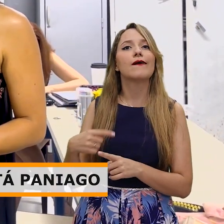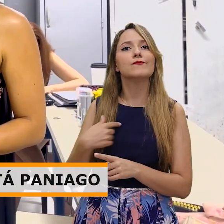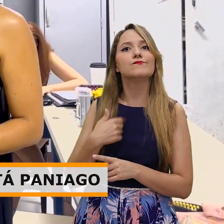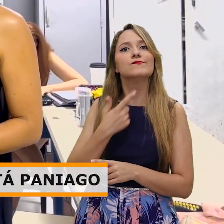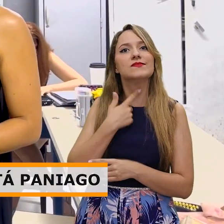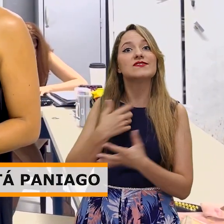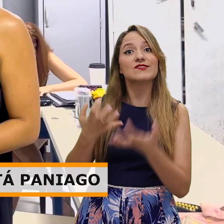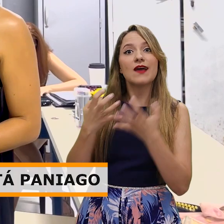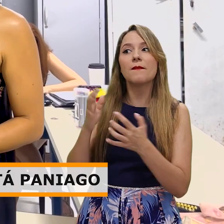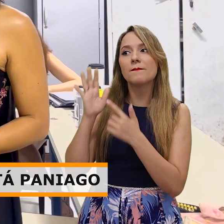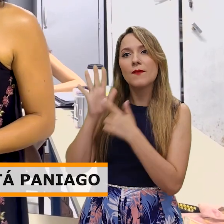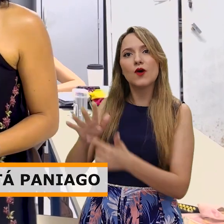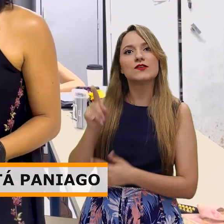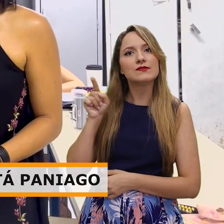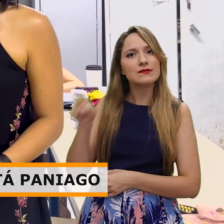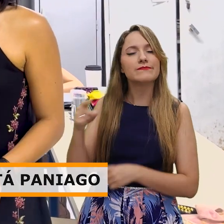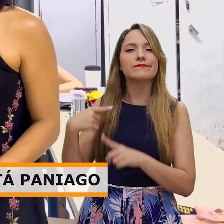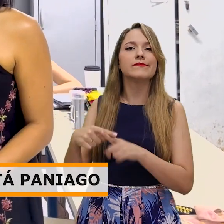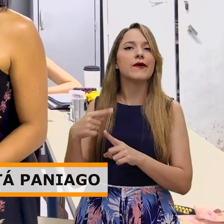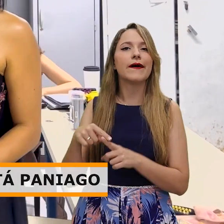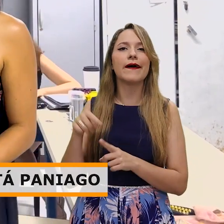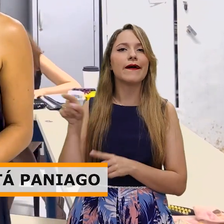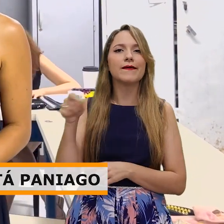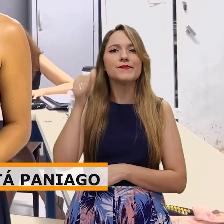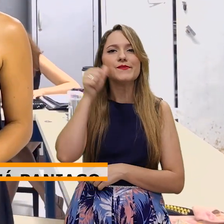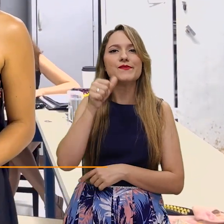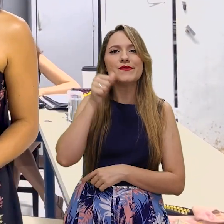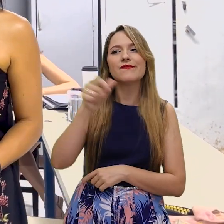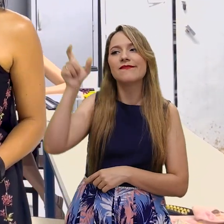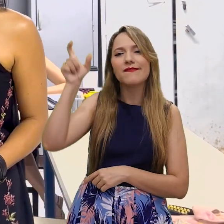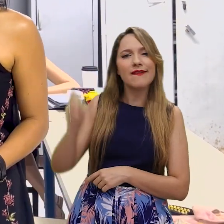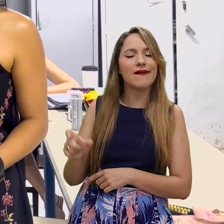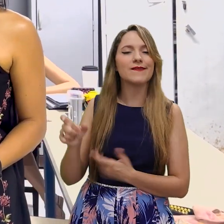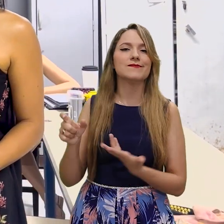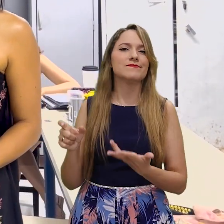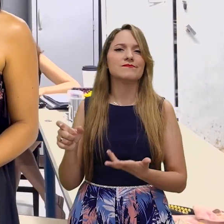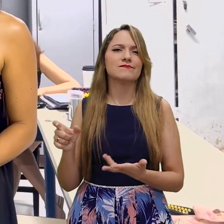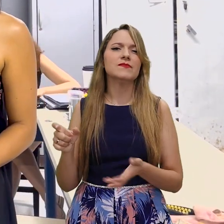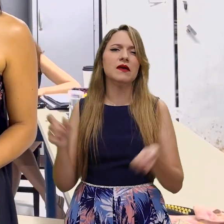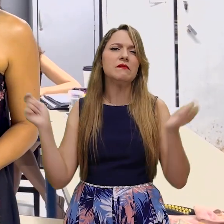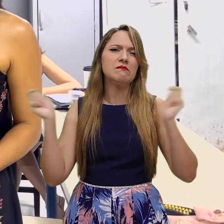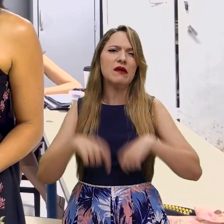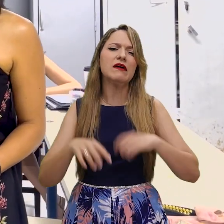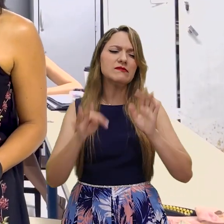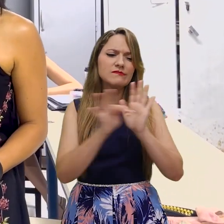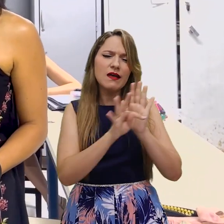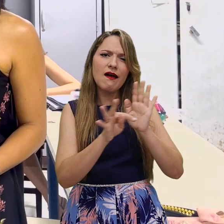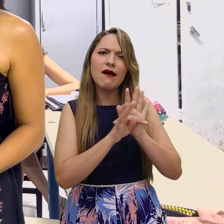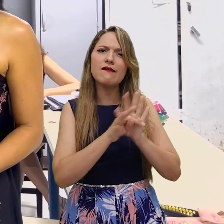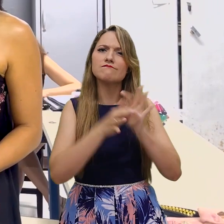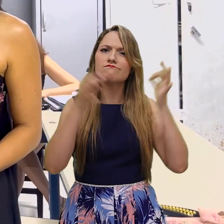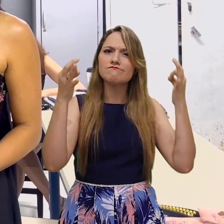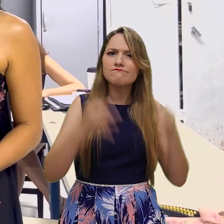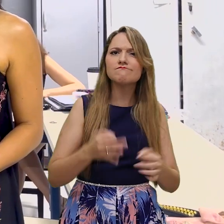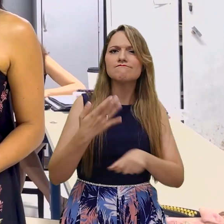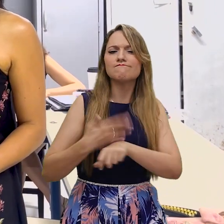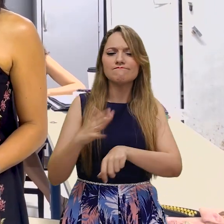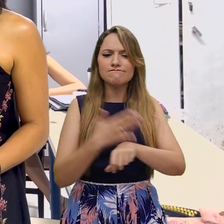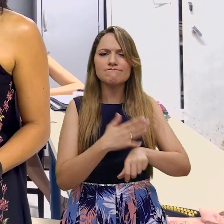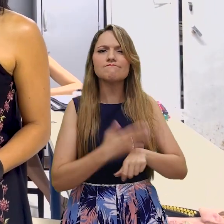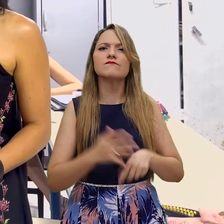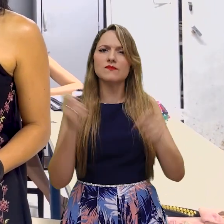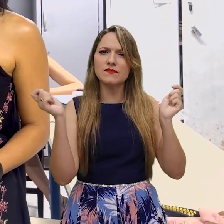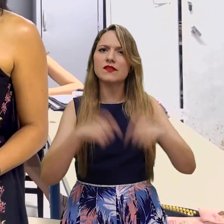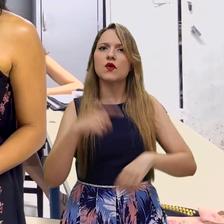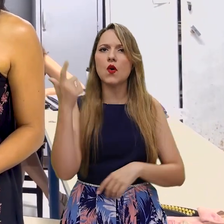trazer a Tatá? Justamente para mostrar para vocês que todo mundo com a técnica adequada e a prática